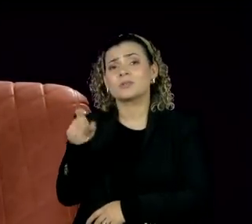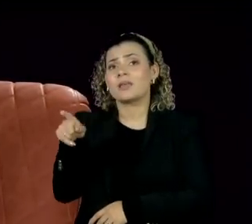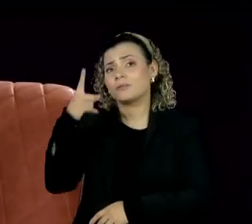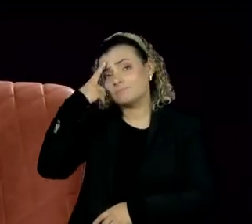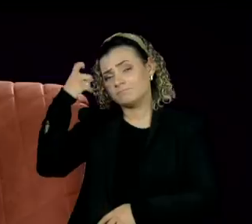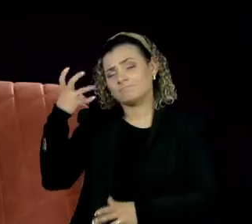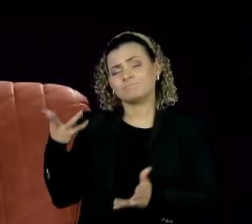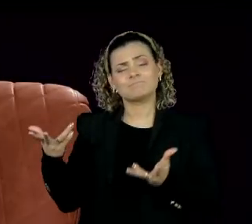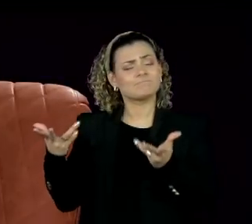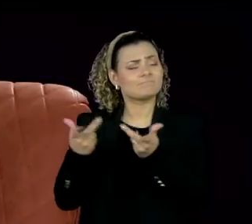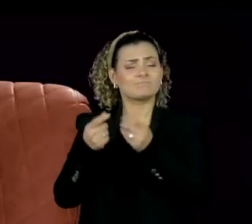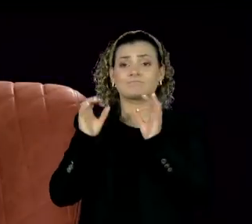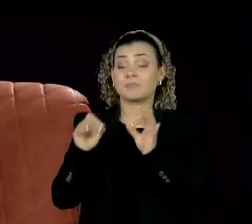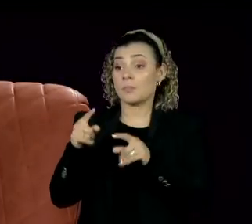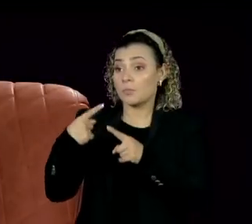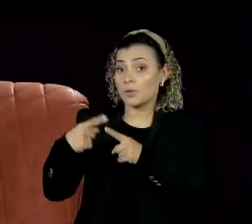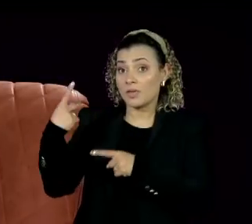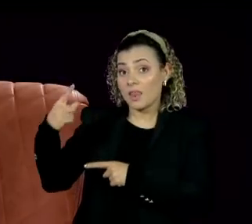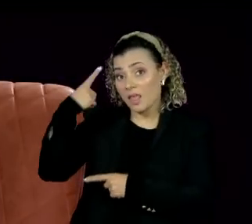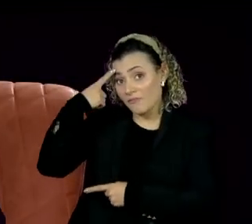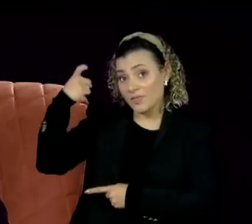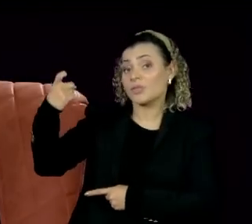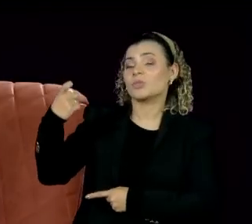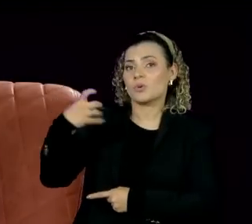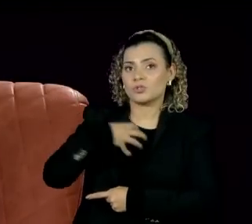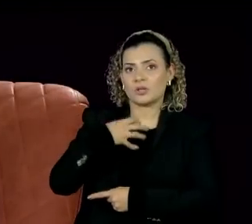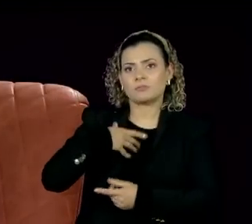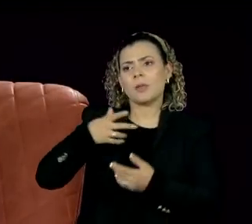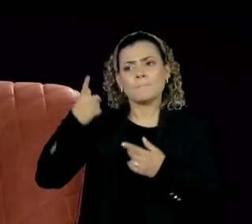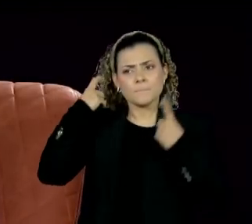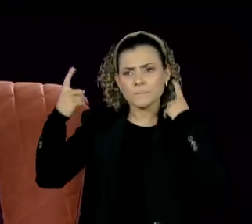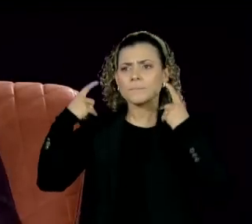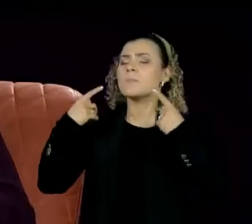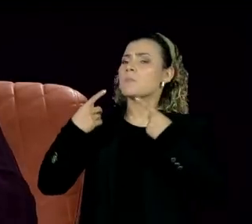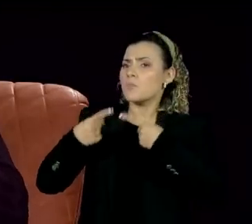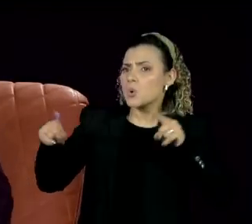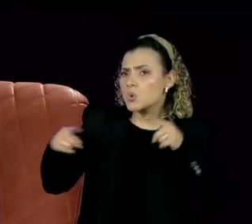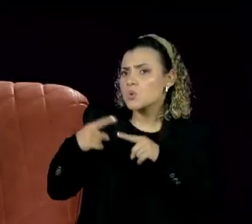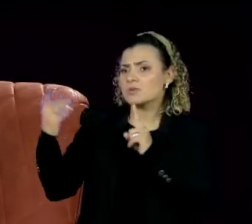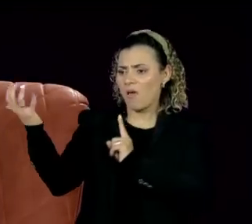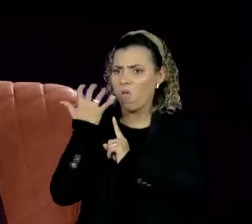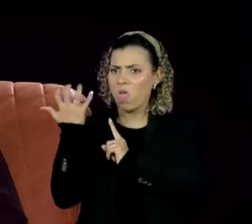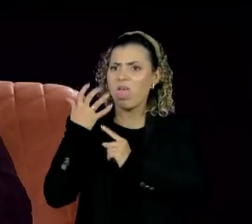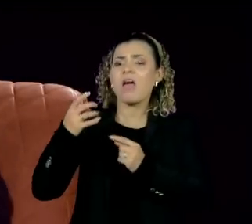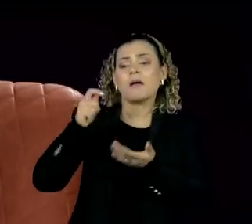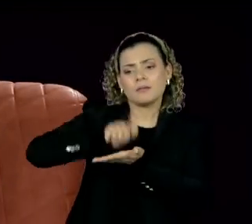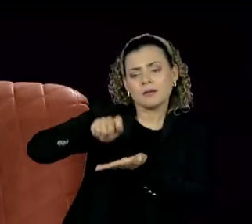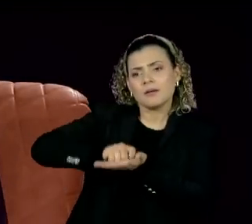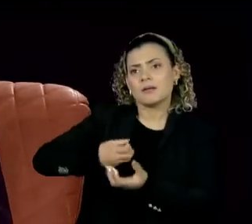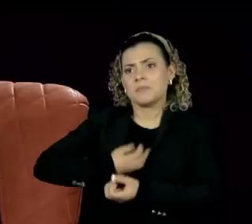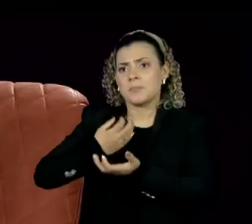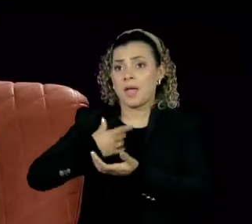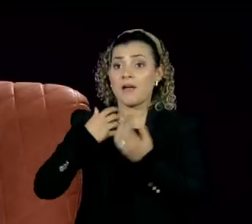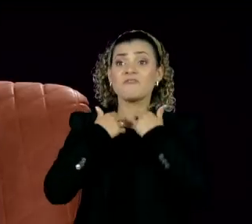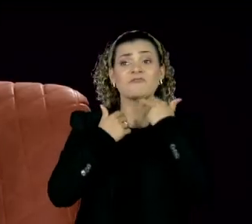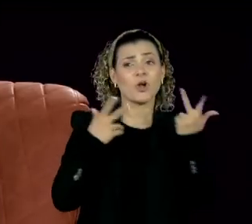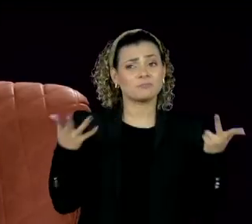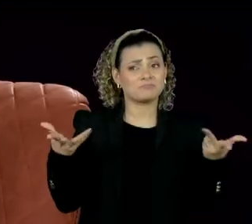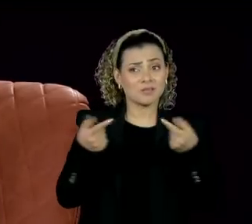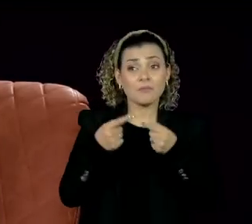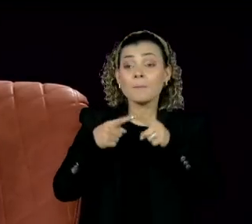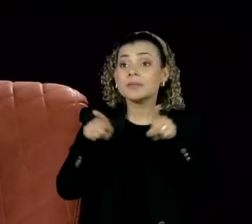genial. Porque além dele ter inventado, além dele ser muito musical, né, e compor, e cantar muito bem, e dançar,